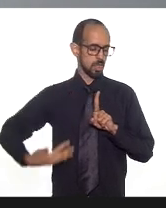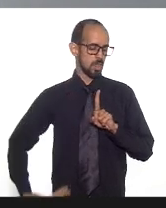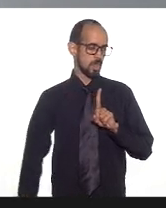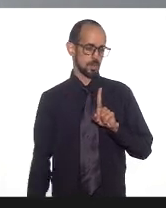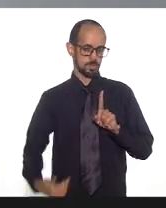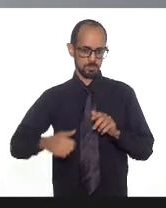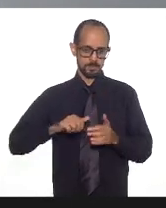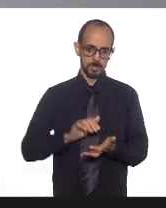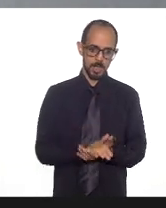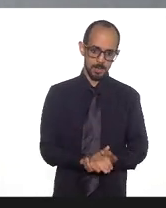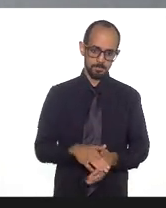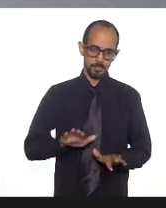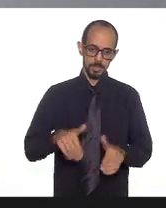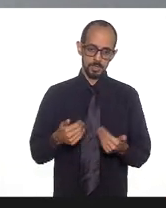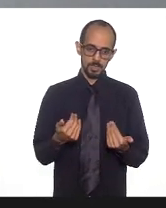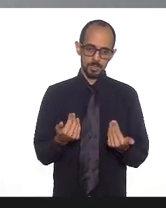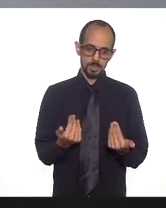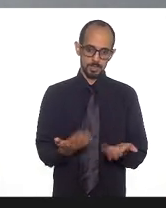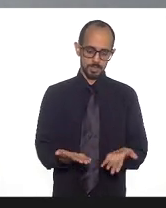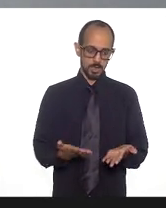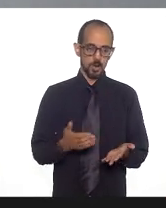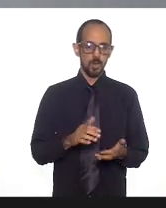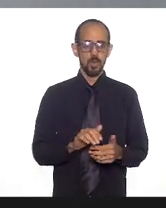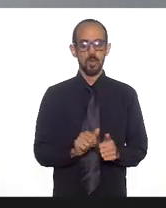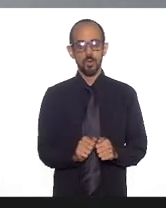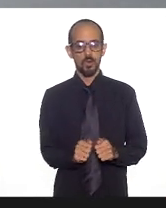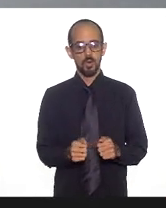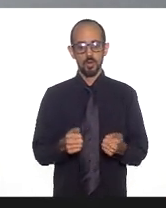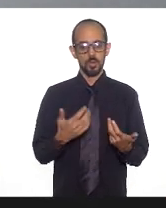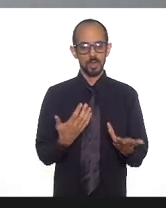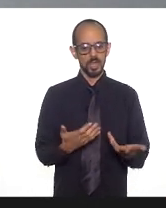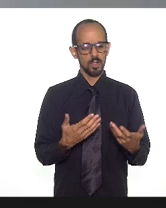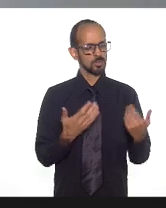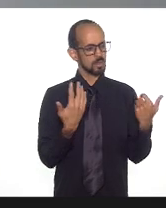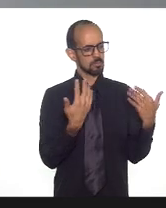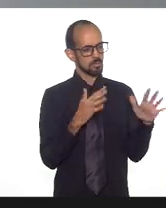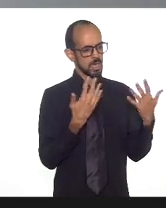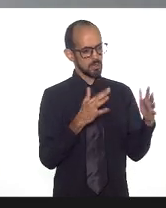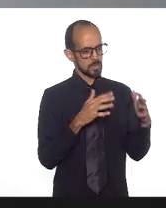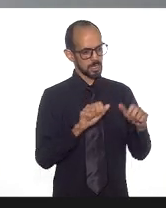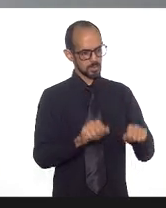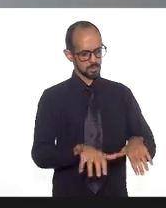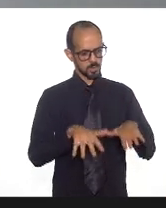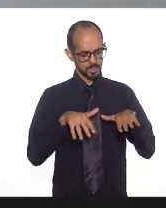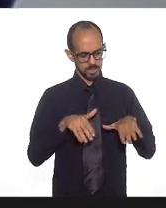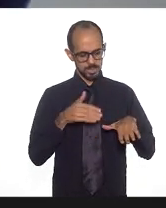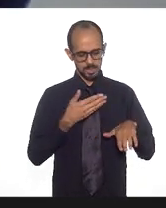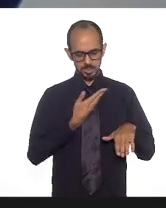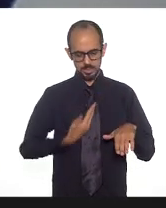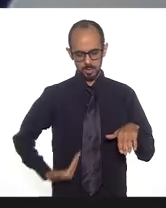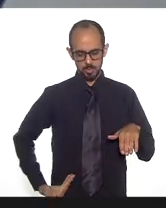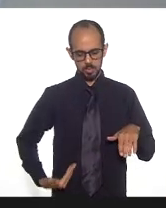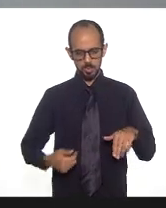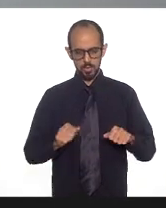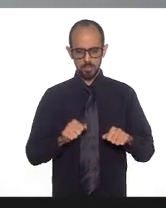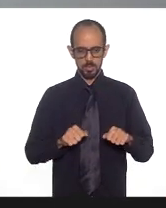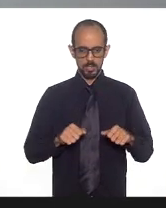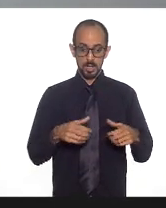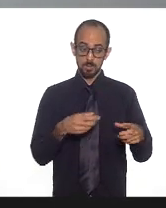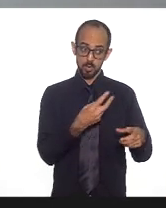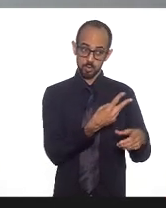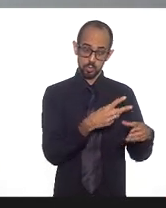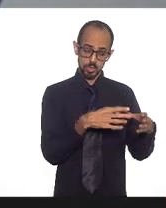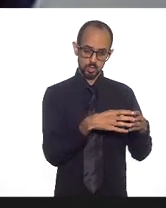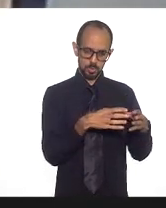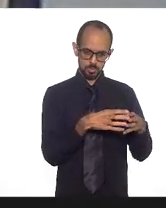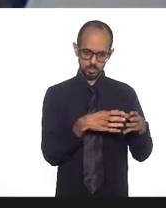Então, primeiro, parabenizar essa ação, né, as duas comissões, é importantíssimo que a gente tenha isso,